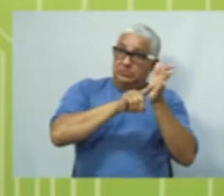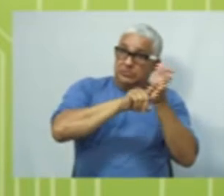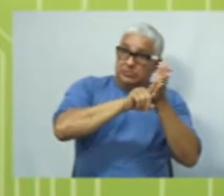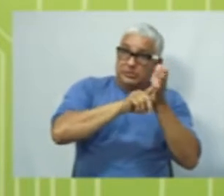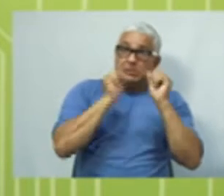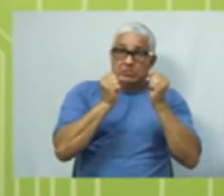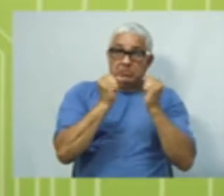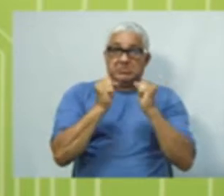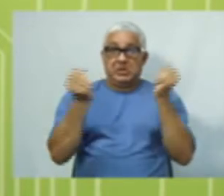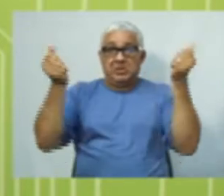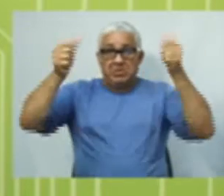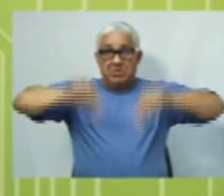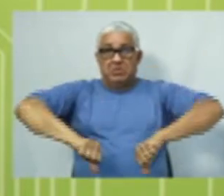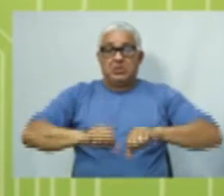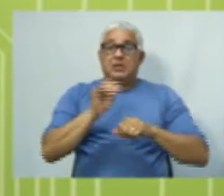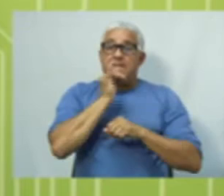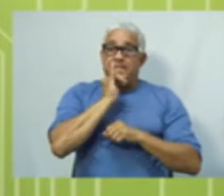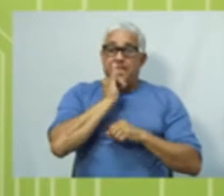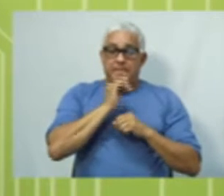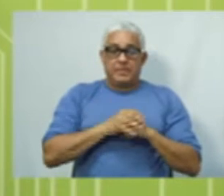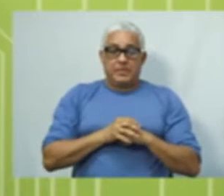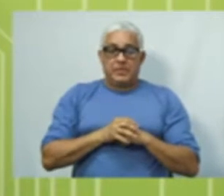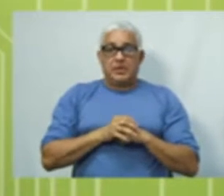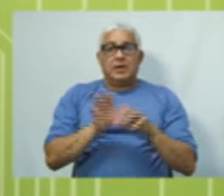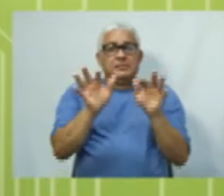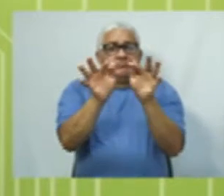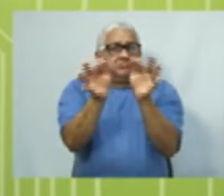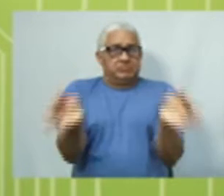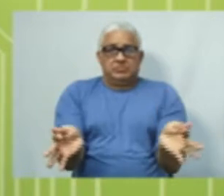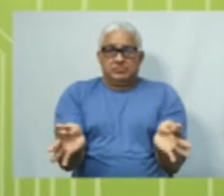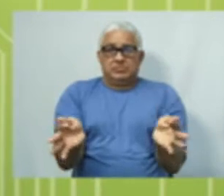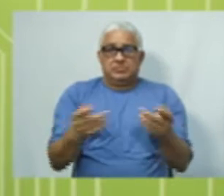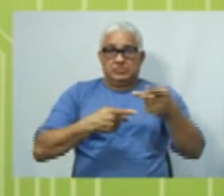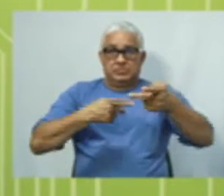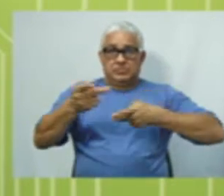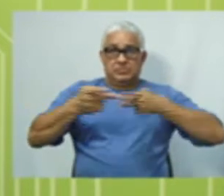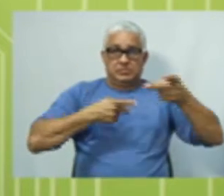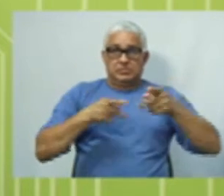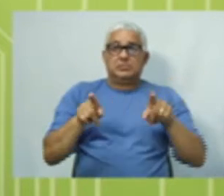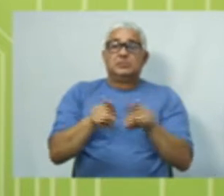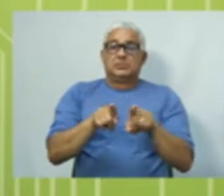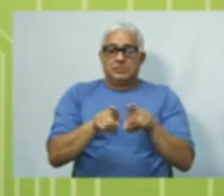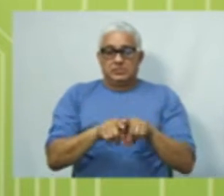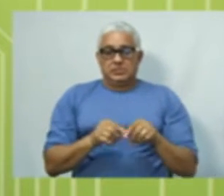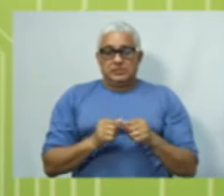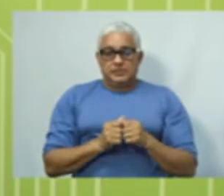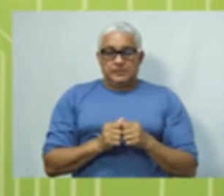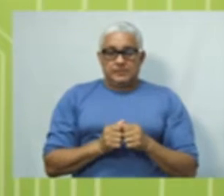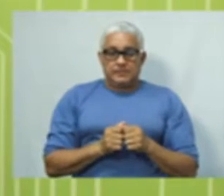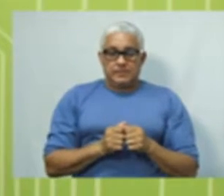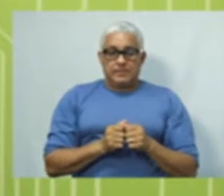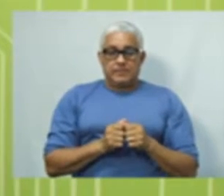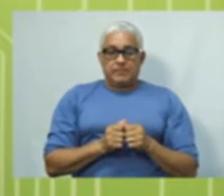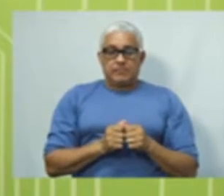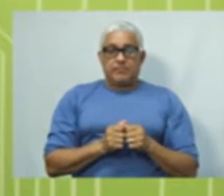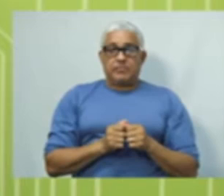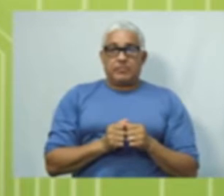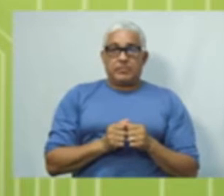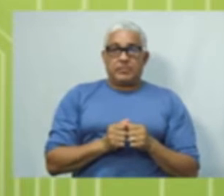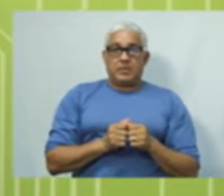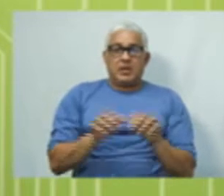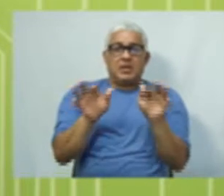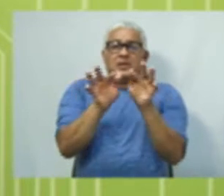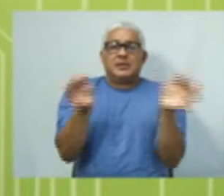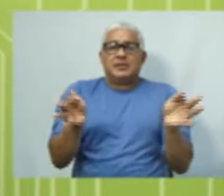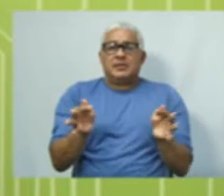prejuízos. Só como um exemplo aí, com uma atitude simples, o planejamento também tá, que é fazer, como o pessoal faz, receitinha de